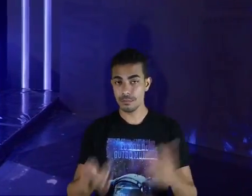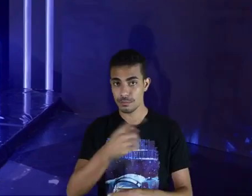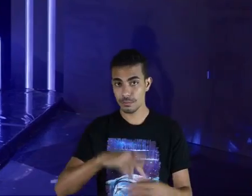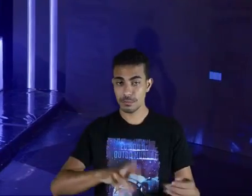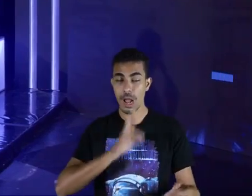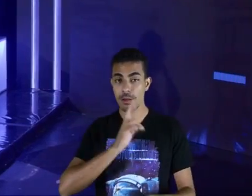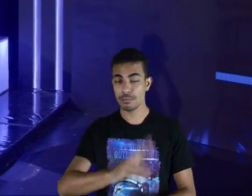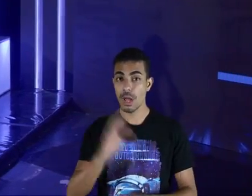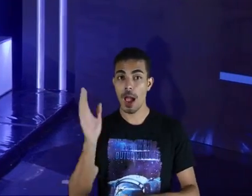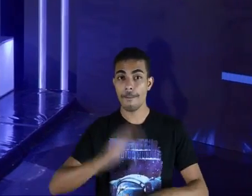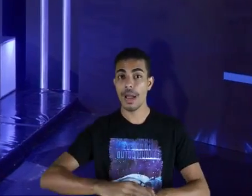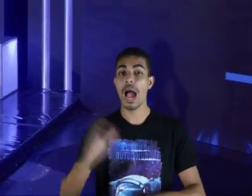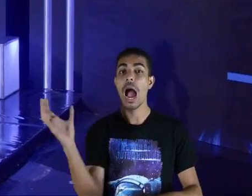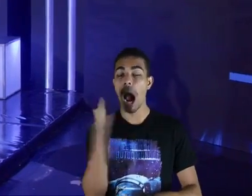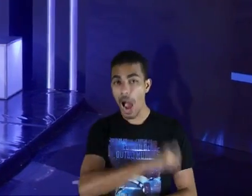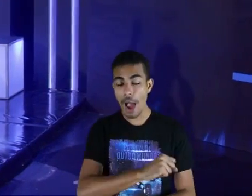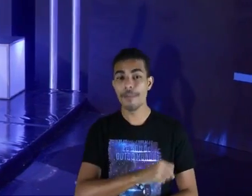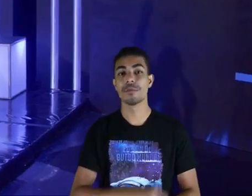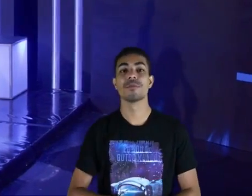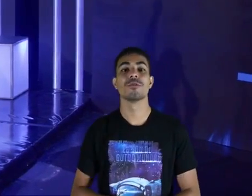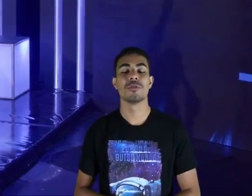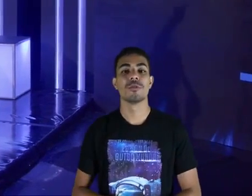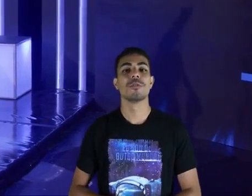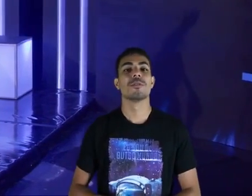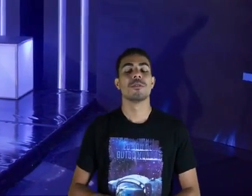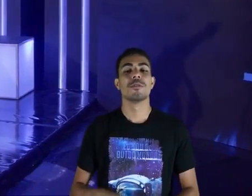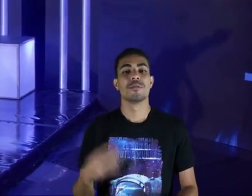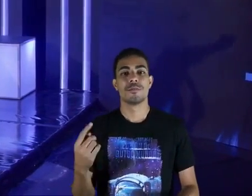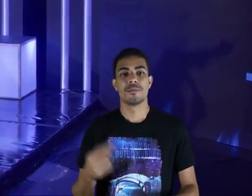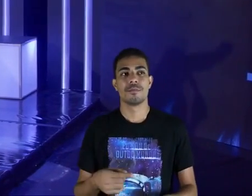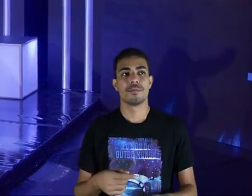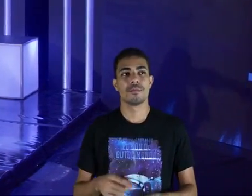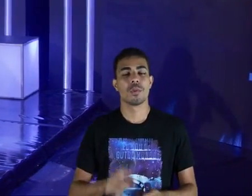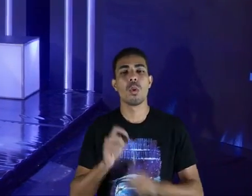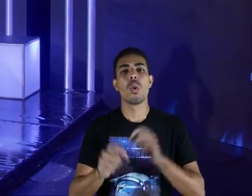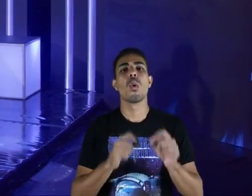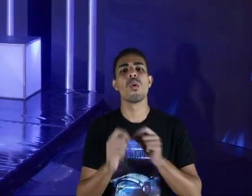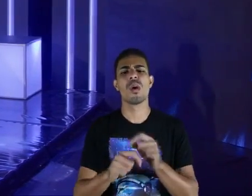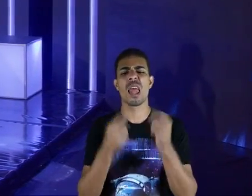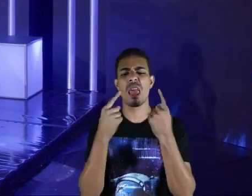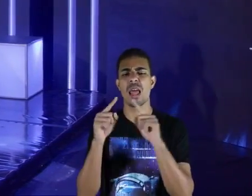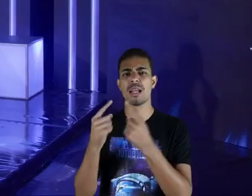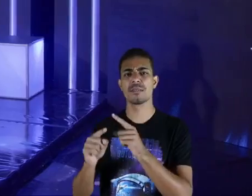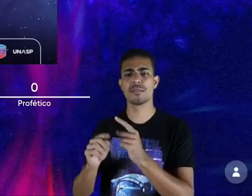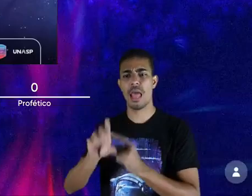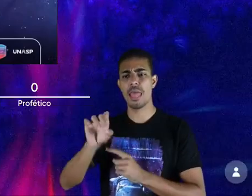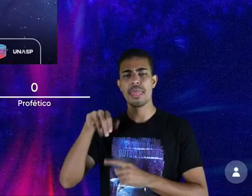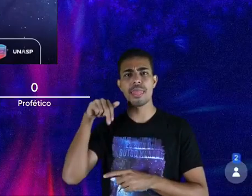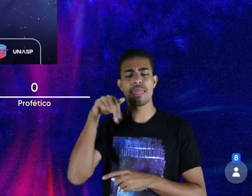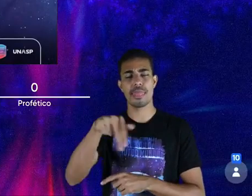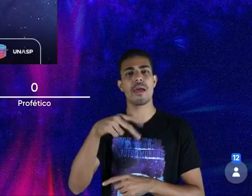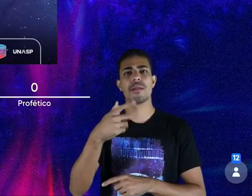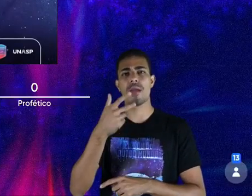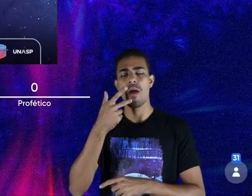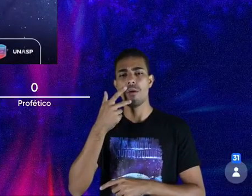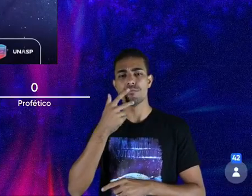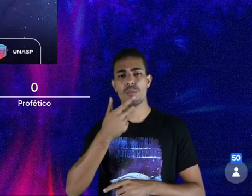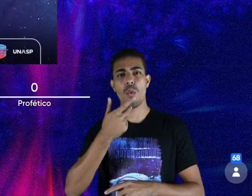obter mais pontos e vamos então, acelera aí, do que alguns críticos acusam o livro de Daniel de